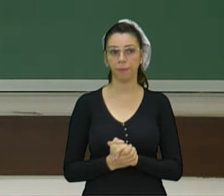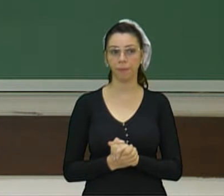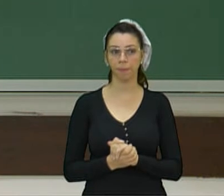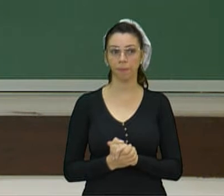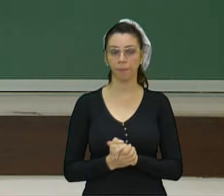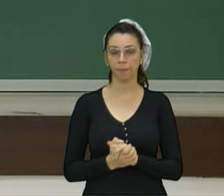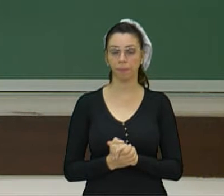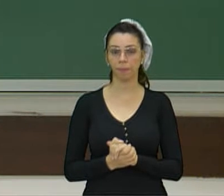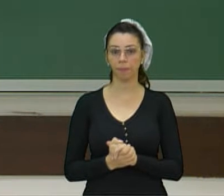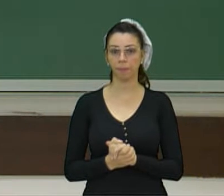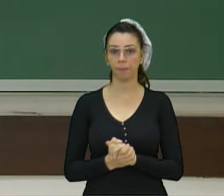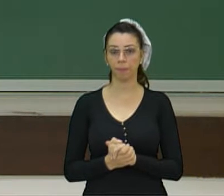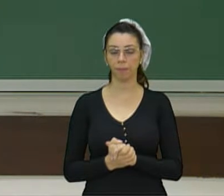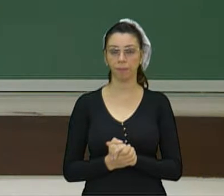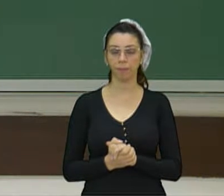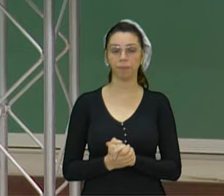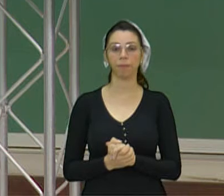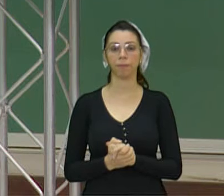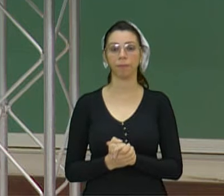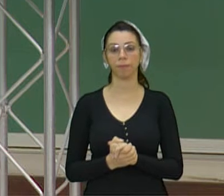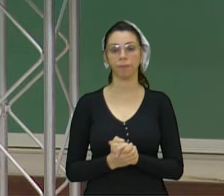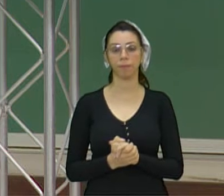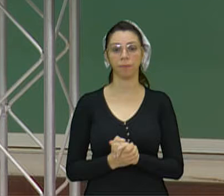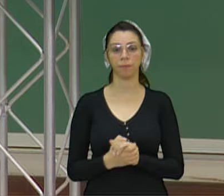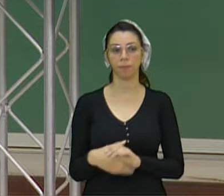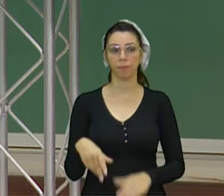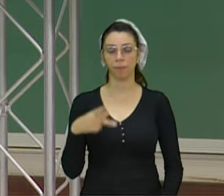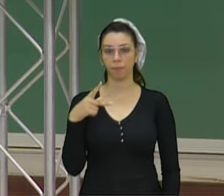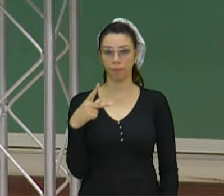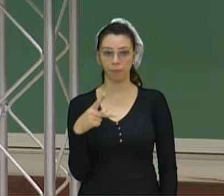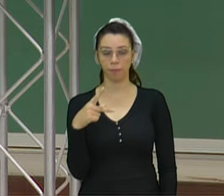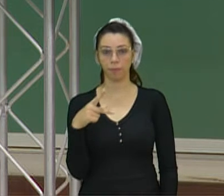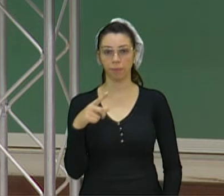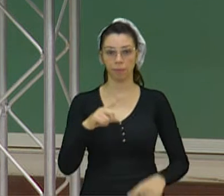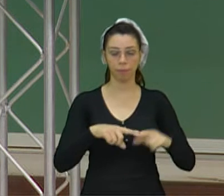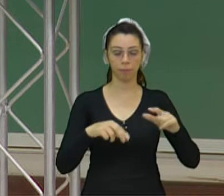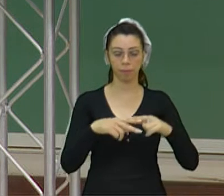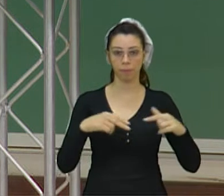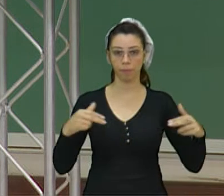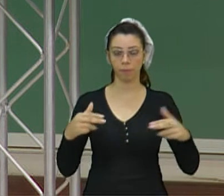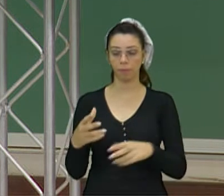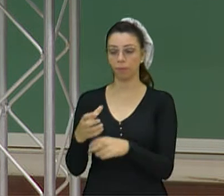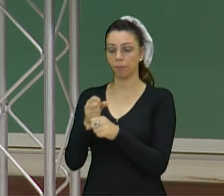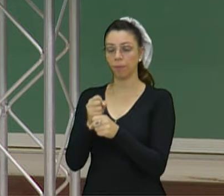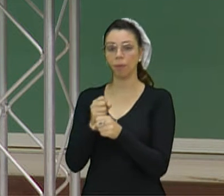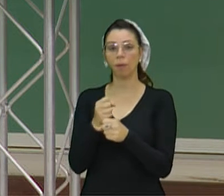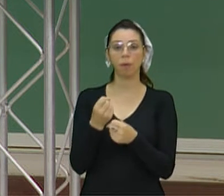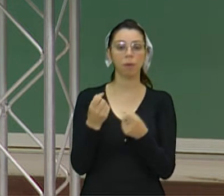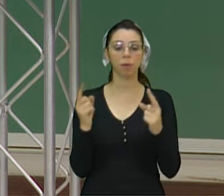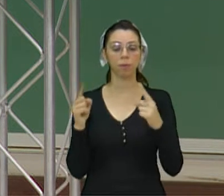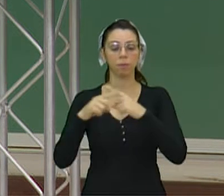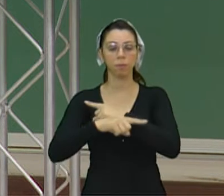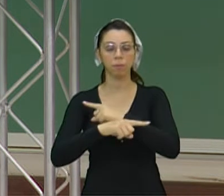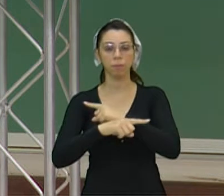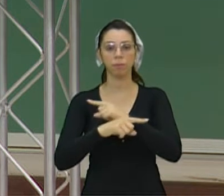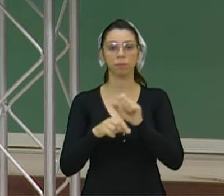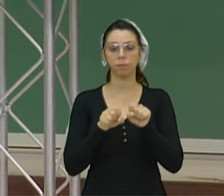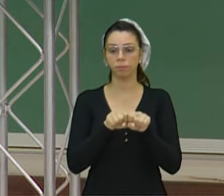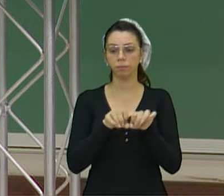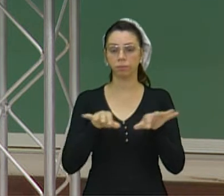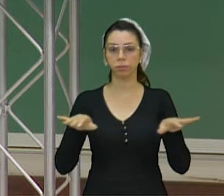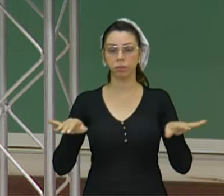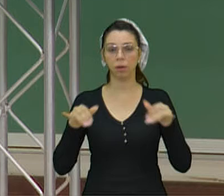A letra Rho, letra grega Rho, que é a resistividade dos materiais, mede o grau de oposição que ele oferece ao fluxo de